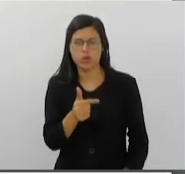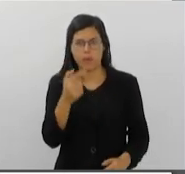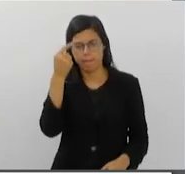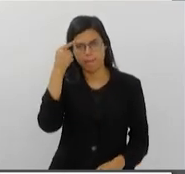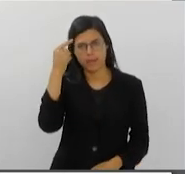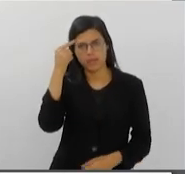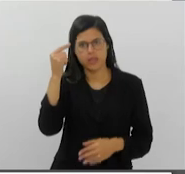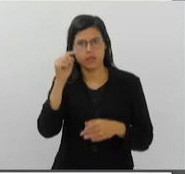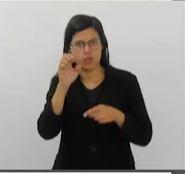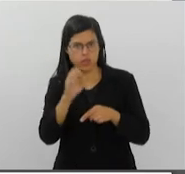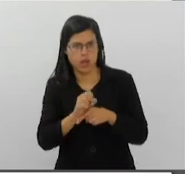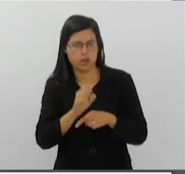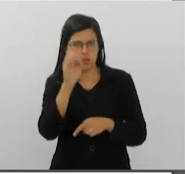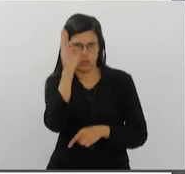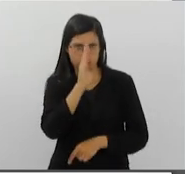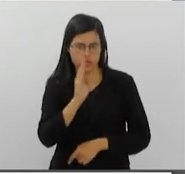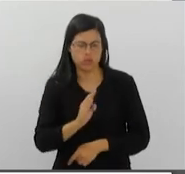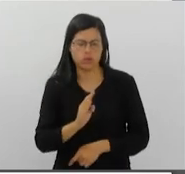essas propostas.